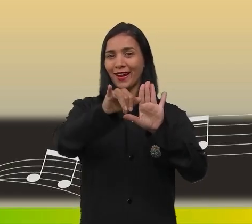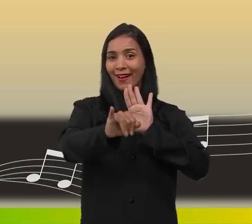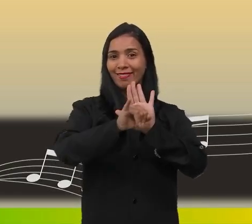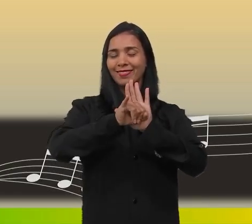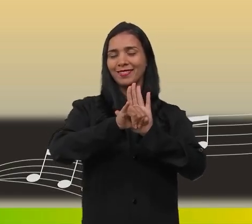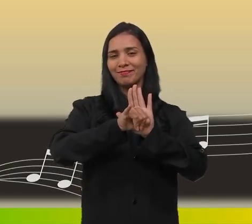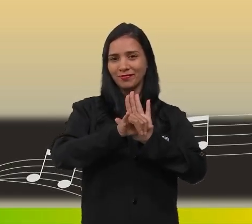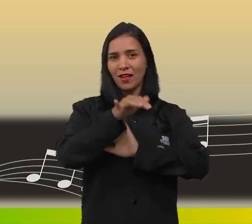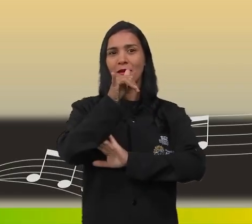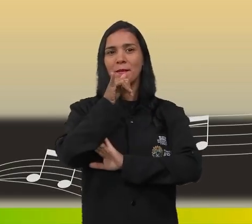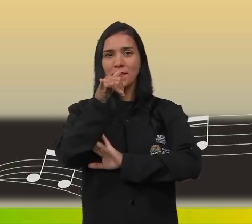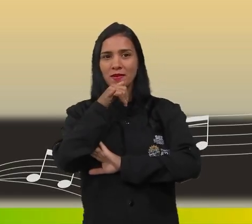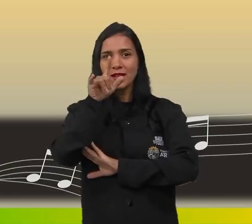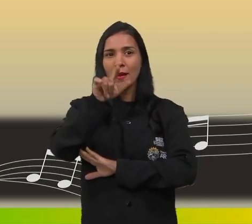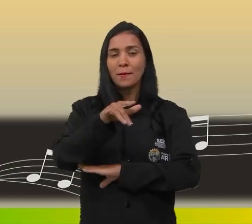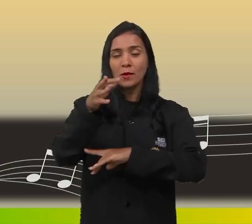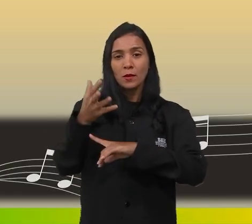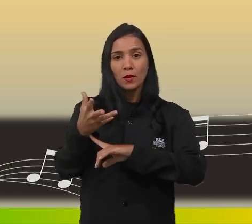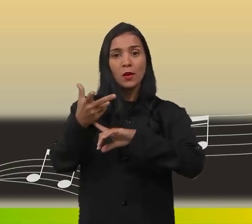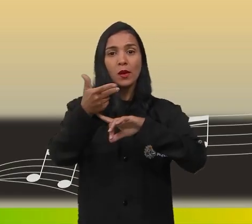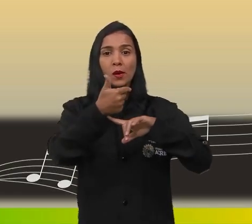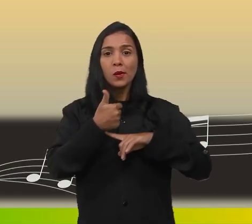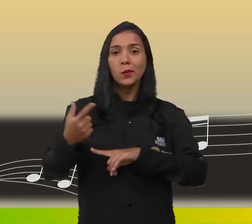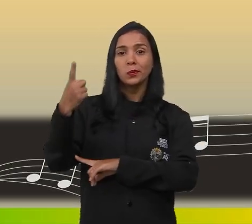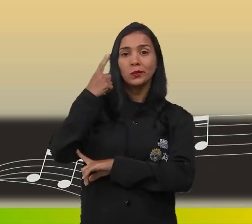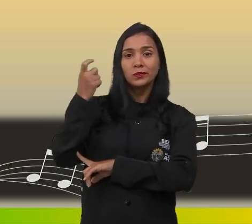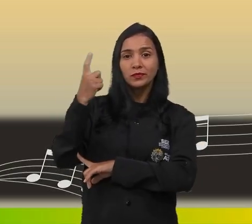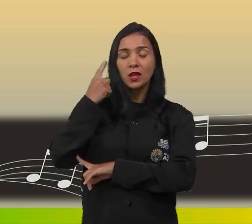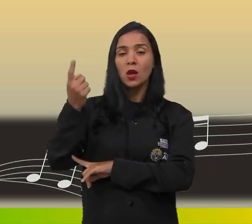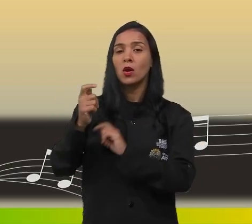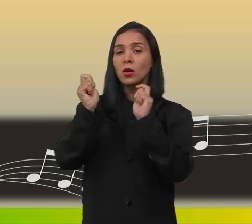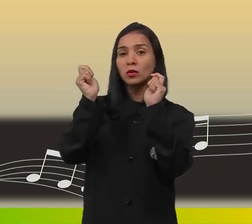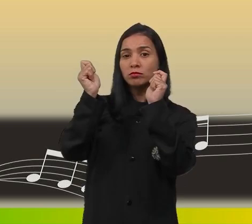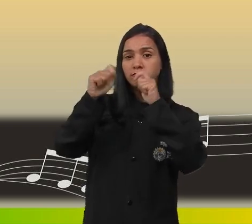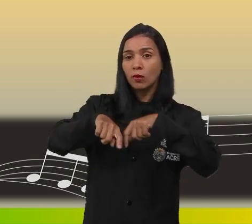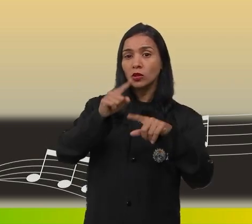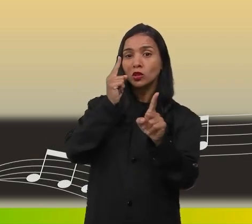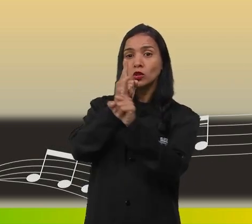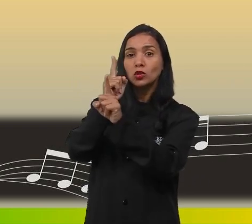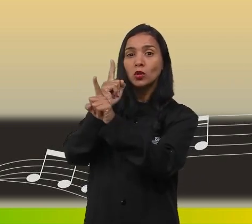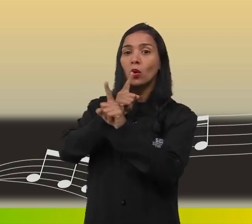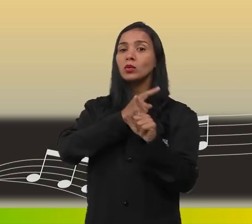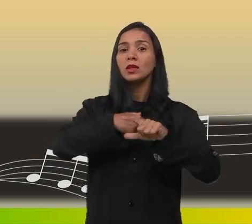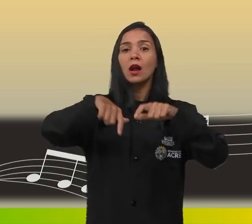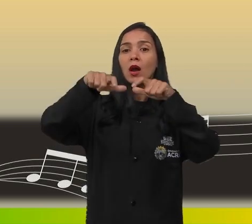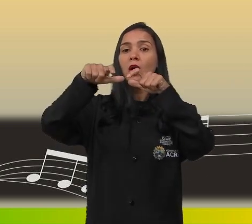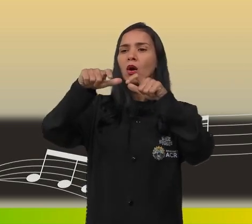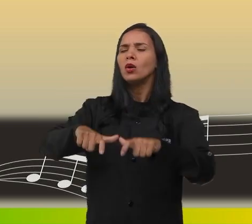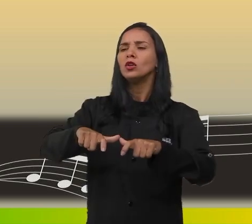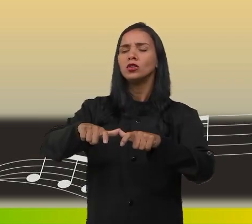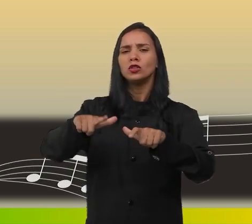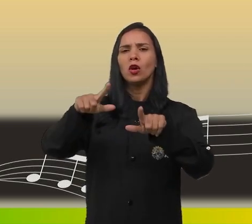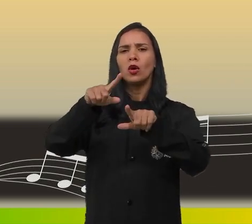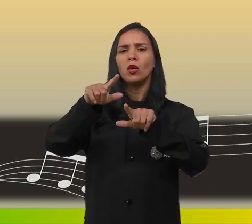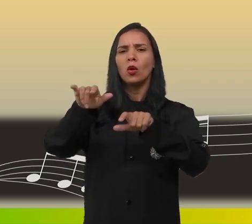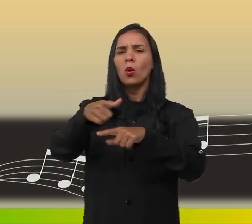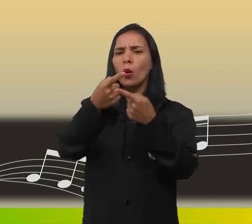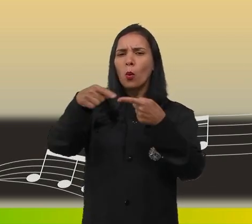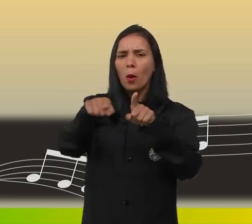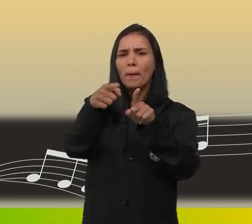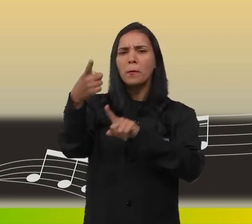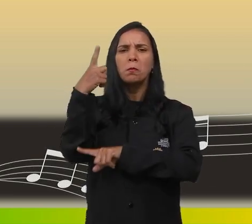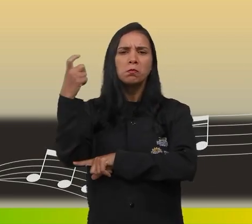O timbre é a qualidade sonora que permite distinguir a fonte de um som. Mesmo quando